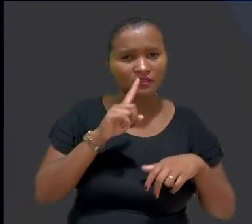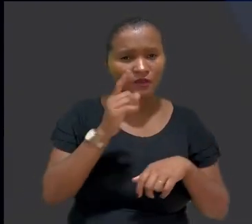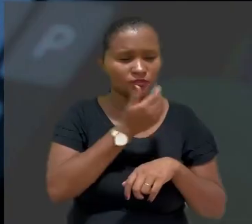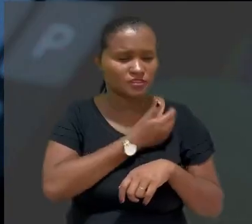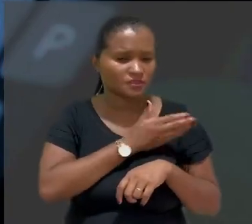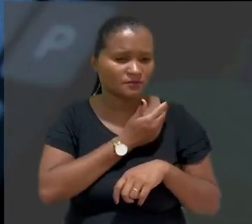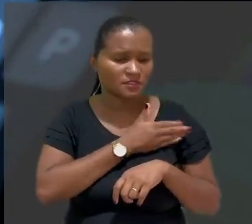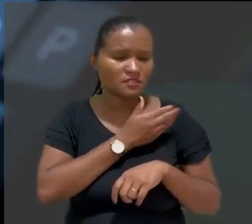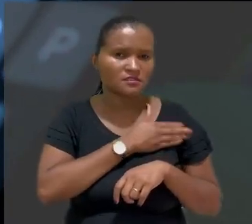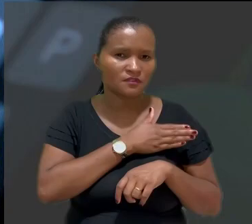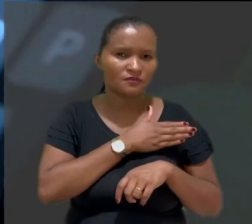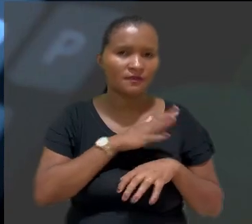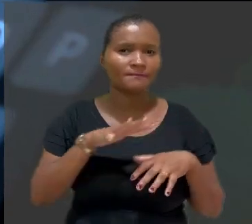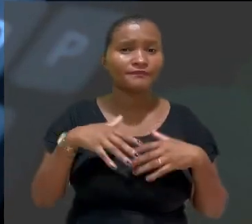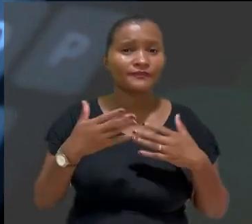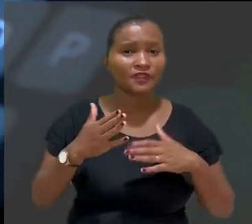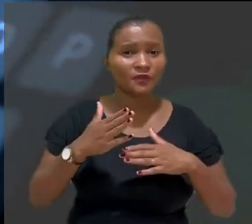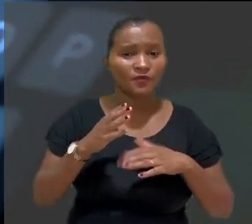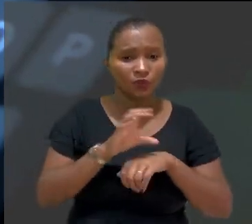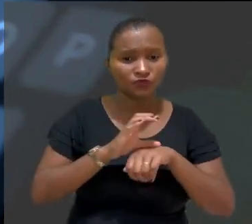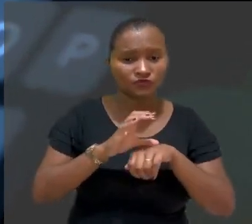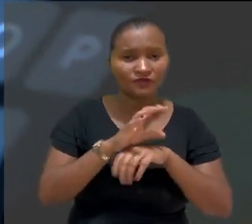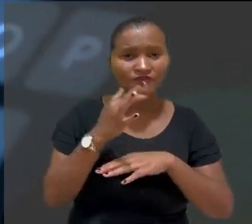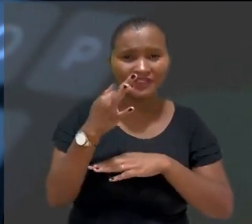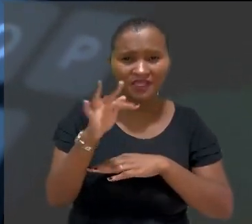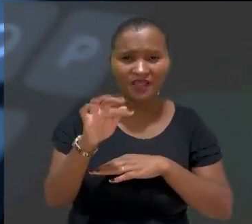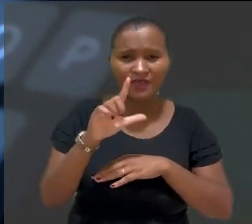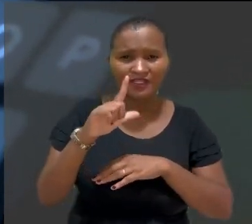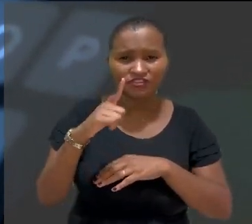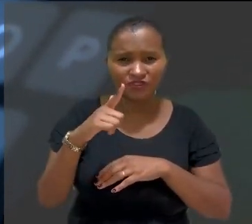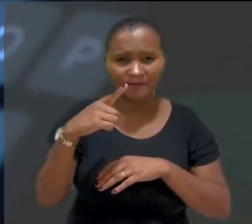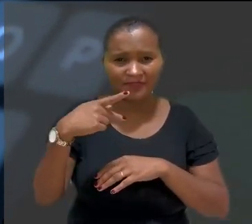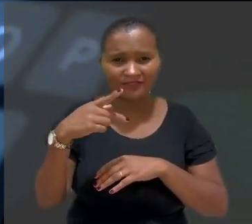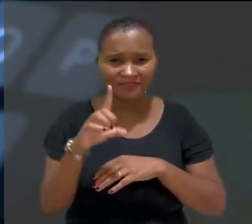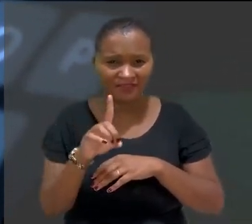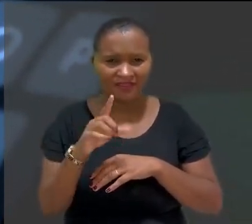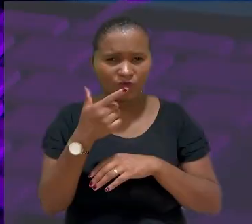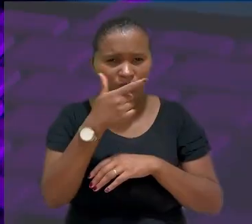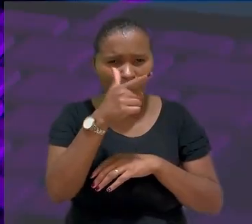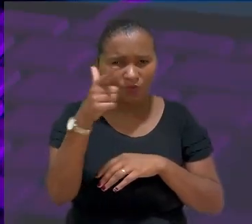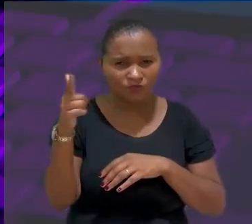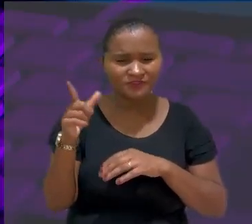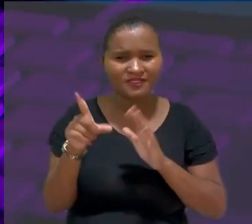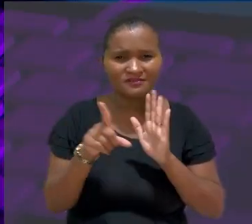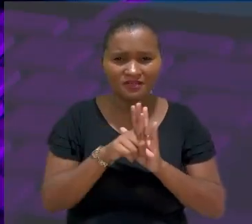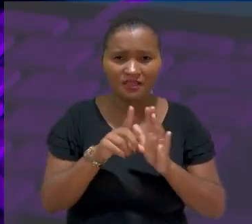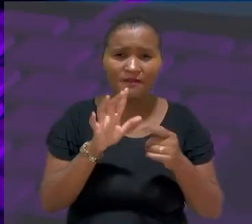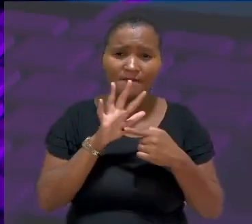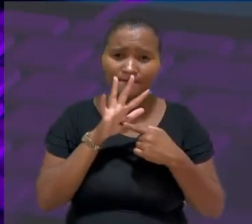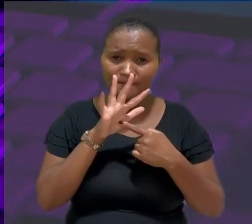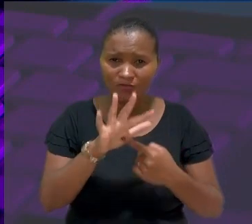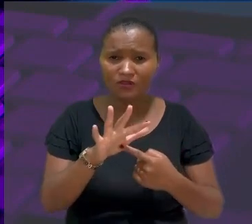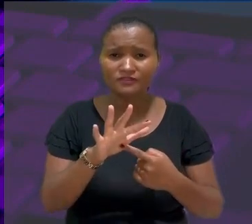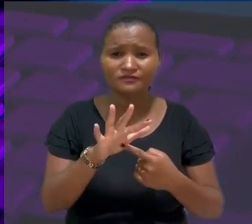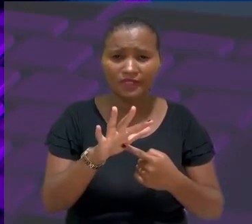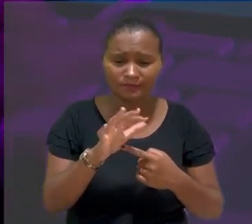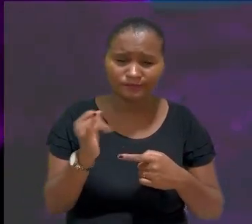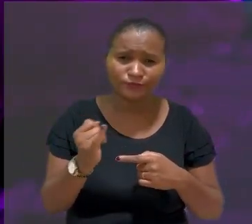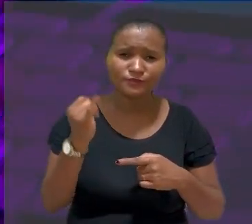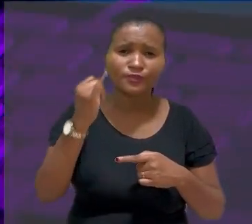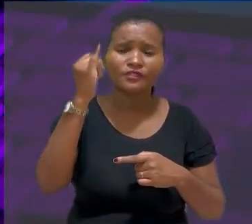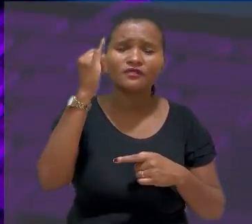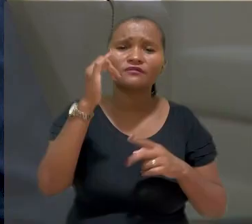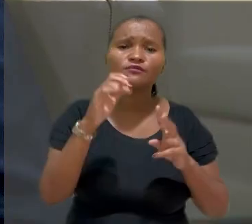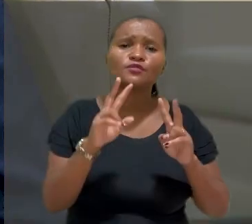da privacidade e da não discriminação. Então, a Constituição Federal, a LGPD e diversas outras leis se